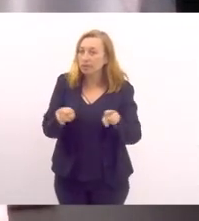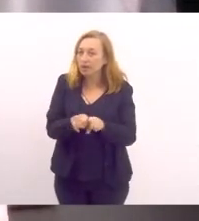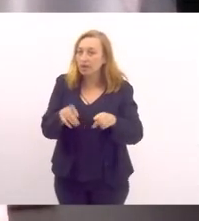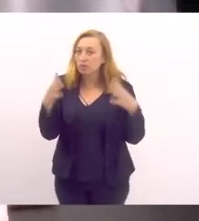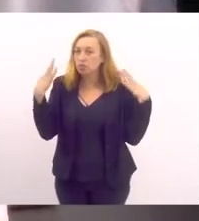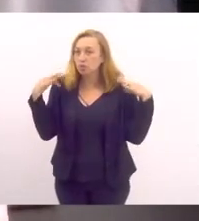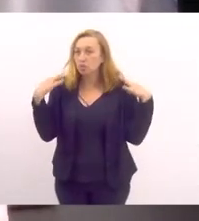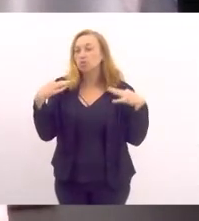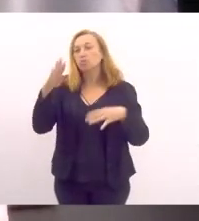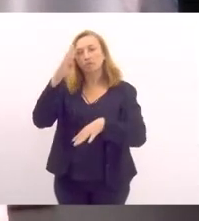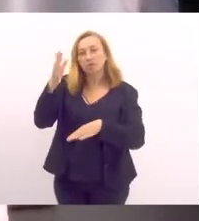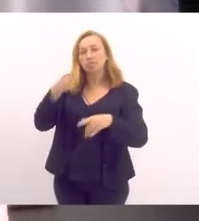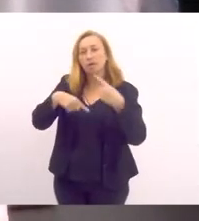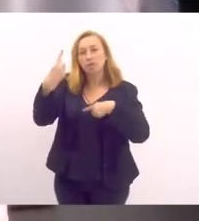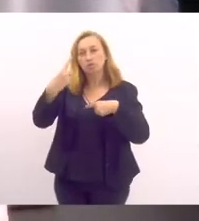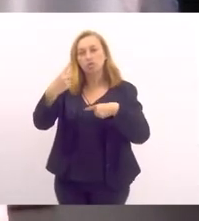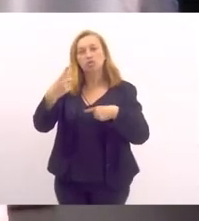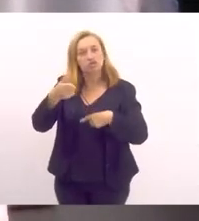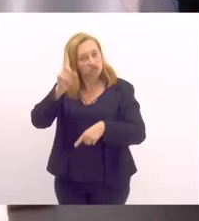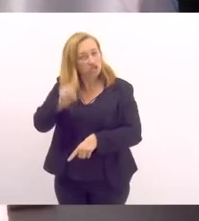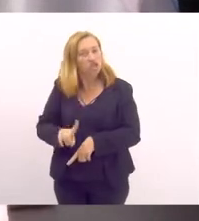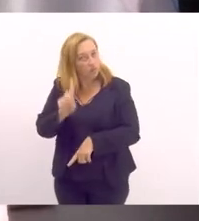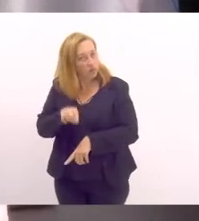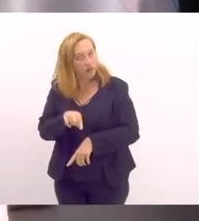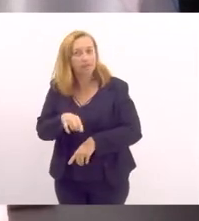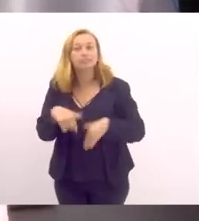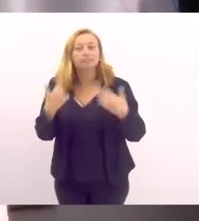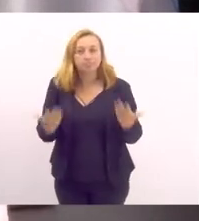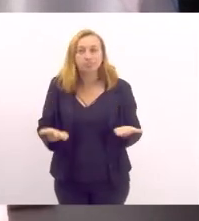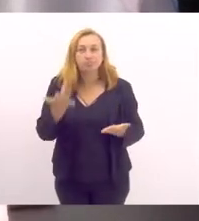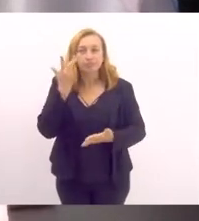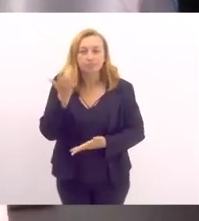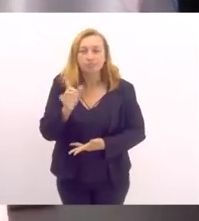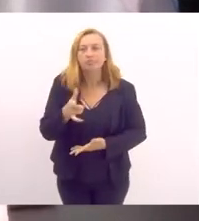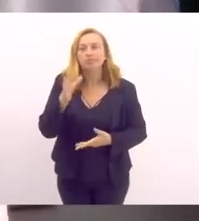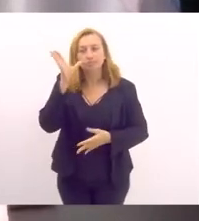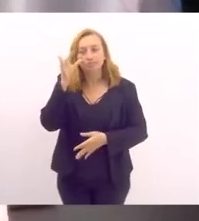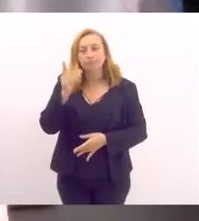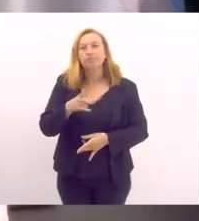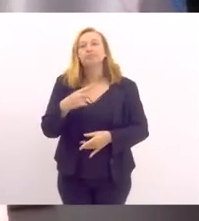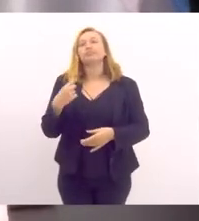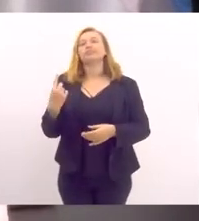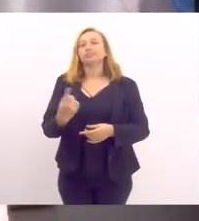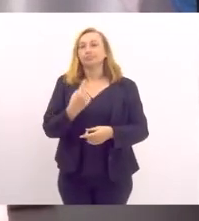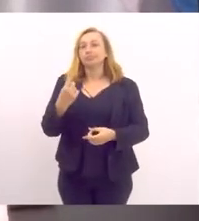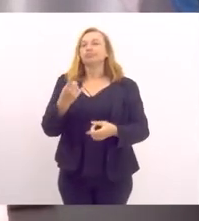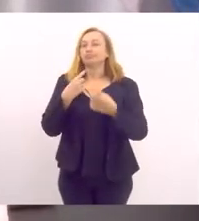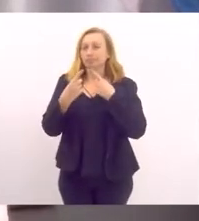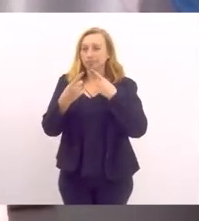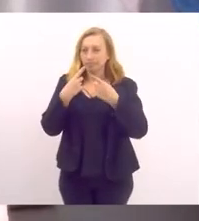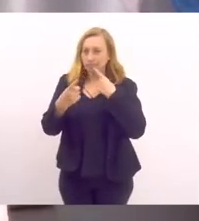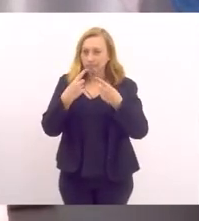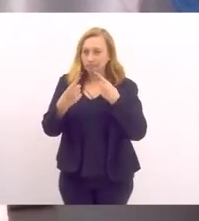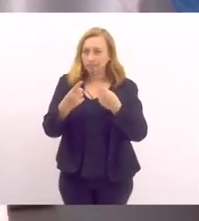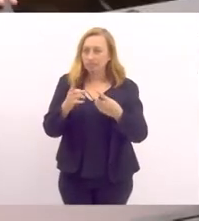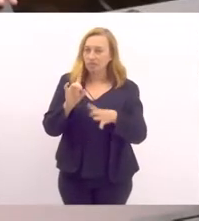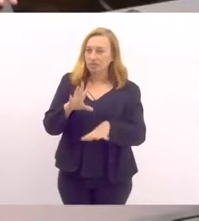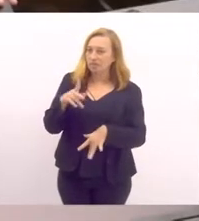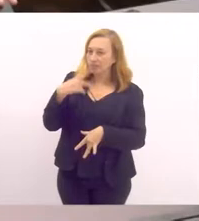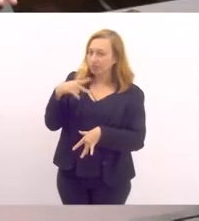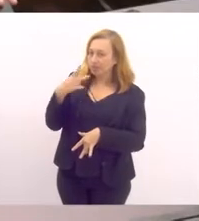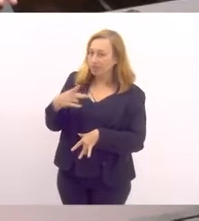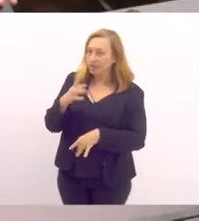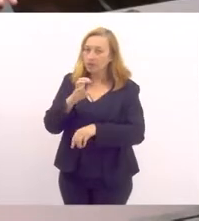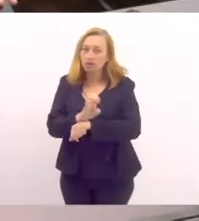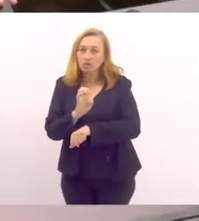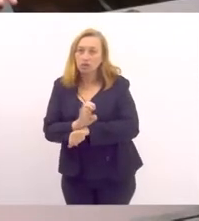uma vez, para o patamar que é dele de direito. Então, acho que é essa a intenção desse debate. Então, não adianta falar que o Estado